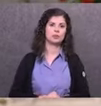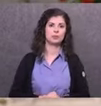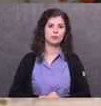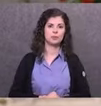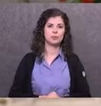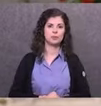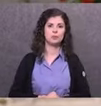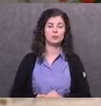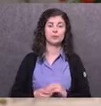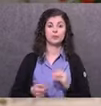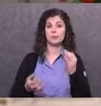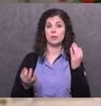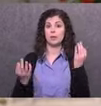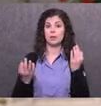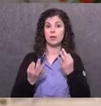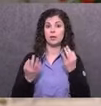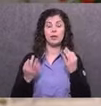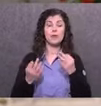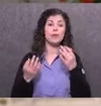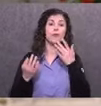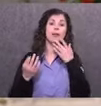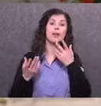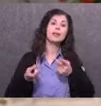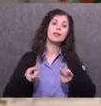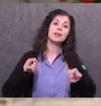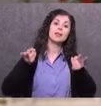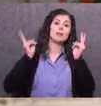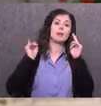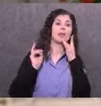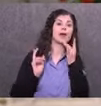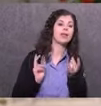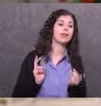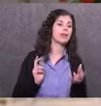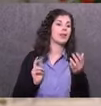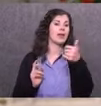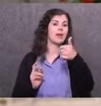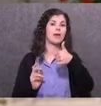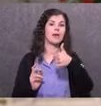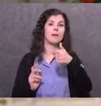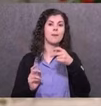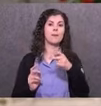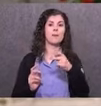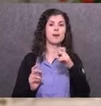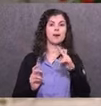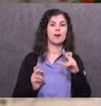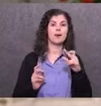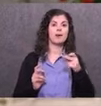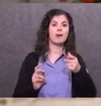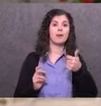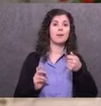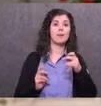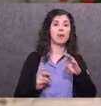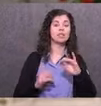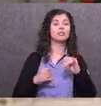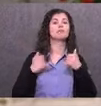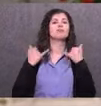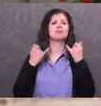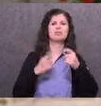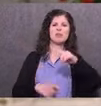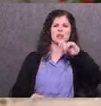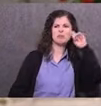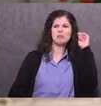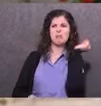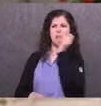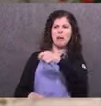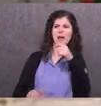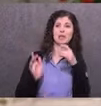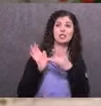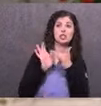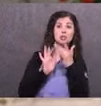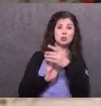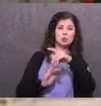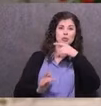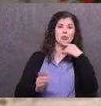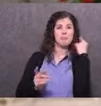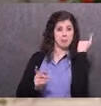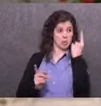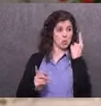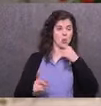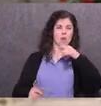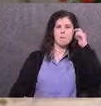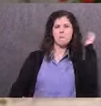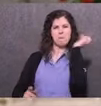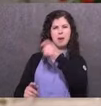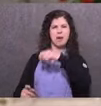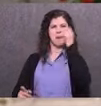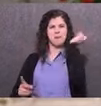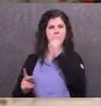Soltou-lhes então Barrabás. E depois de ter mandado açoitar Jesus, entregou-o para ser crucificado.